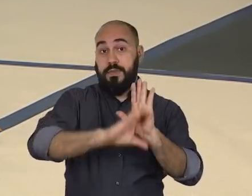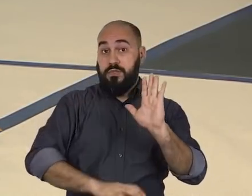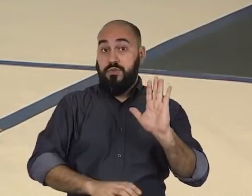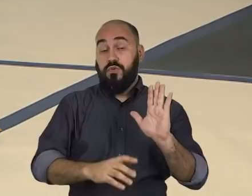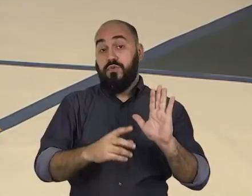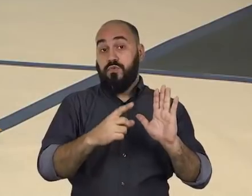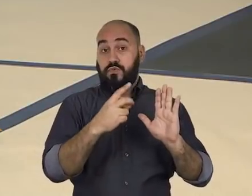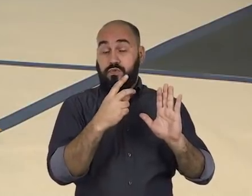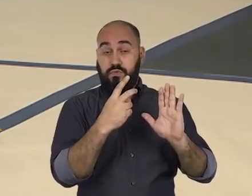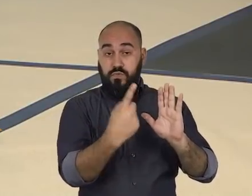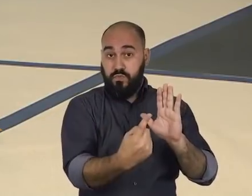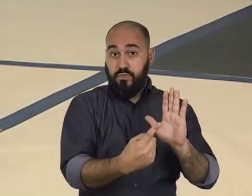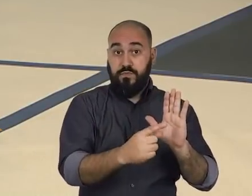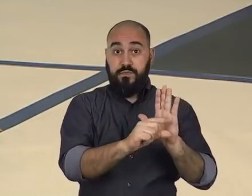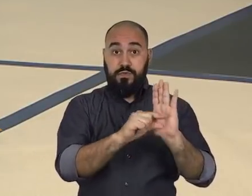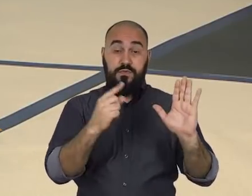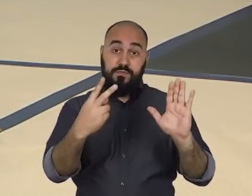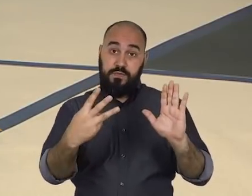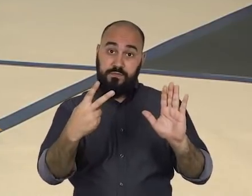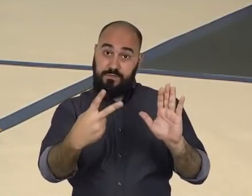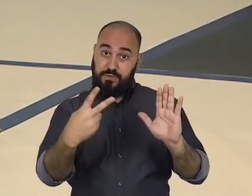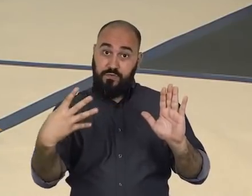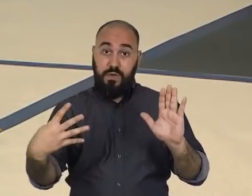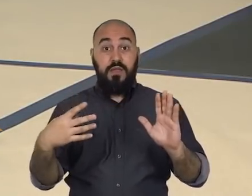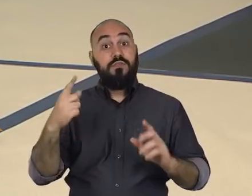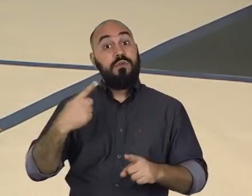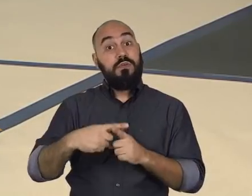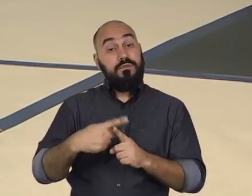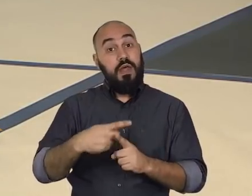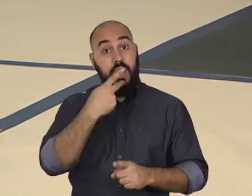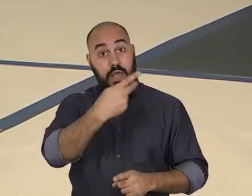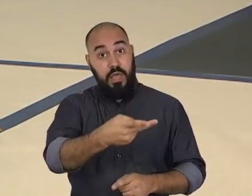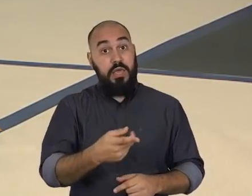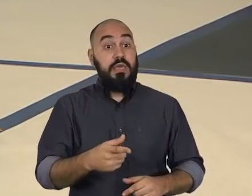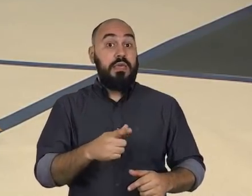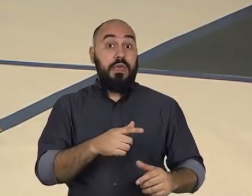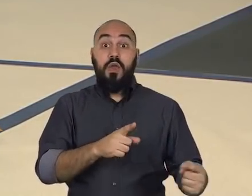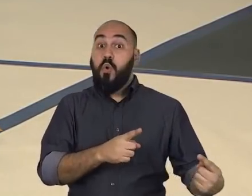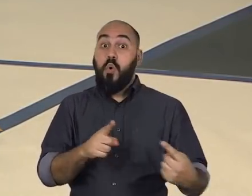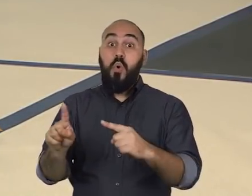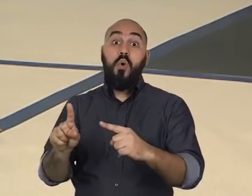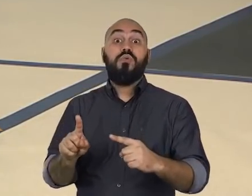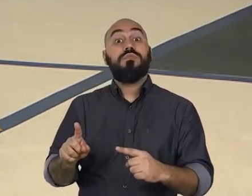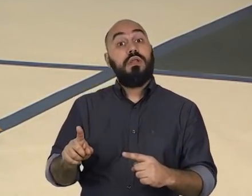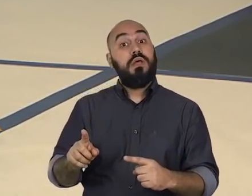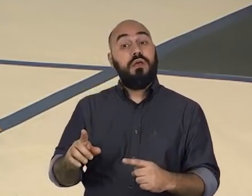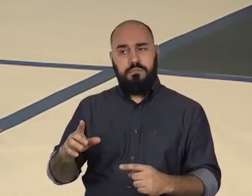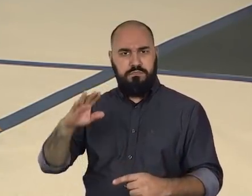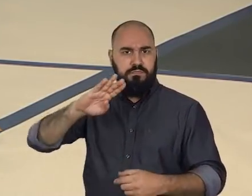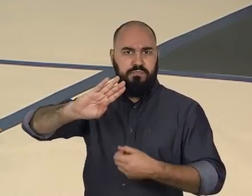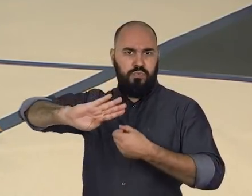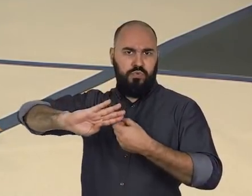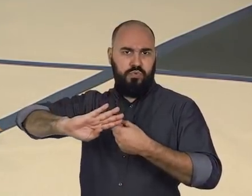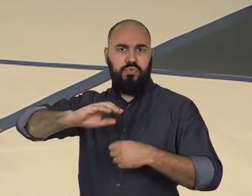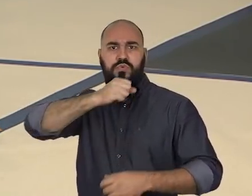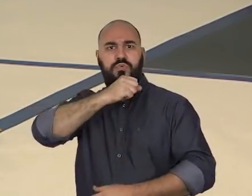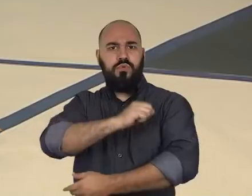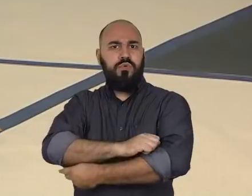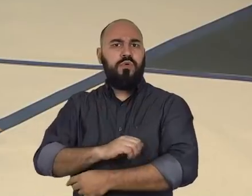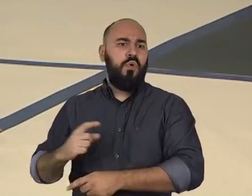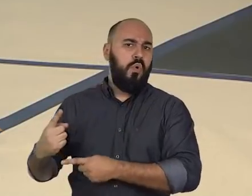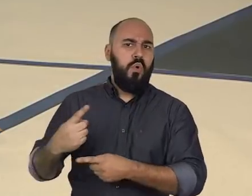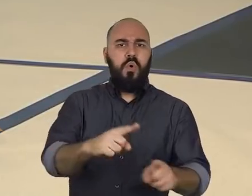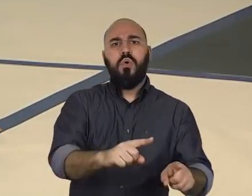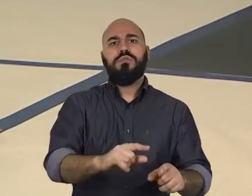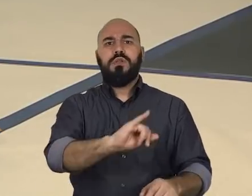veio contra Jerusalém no reinado de Jeoaquim, e 2 Crônicas 36, verso 6, que